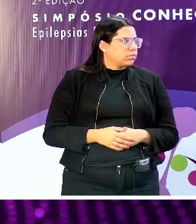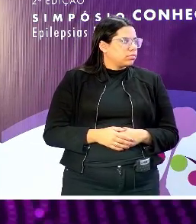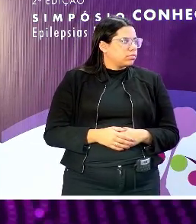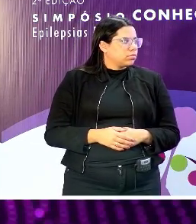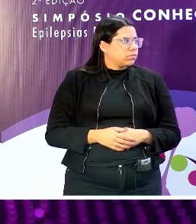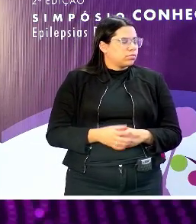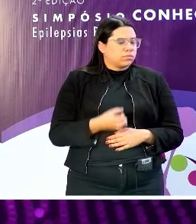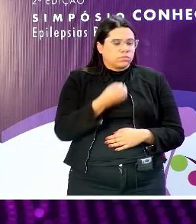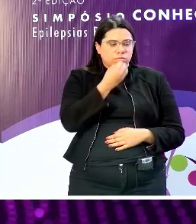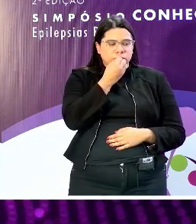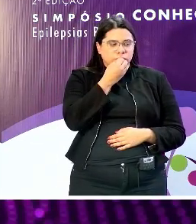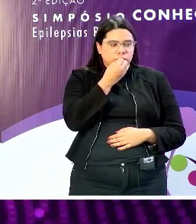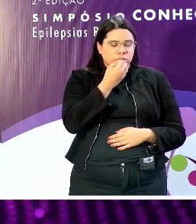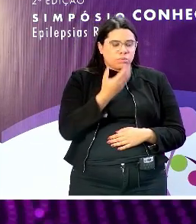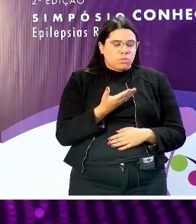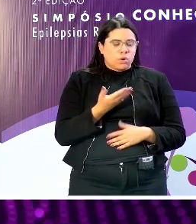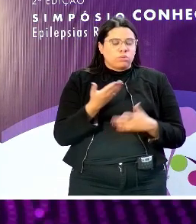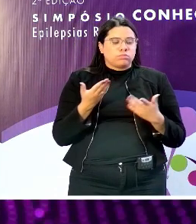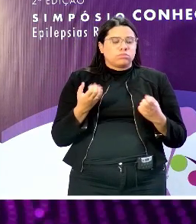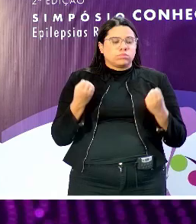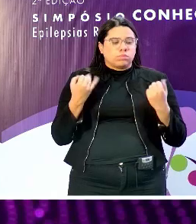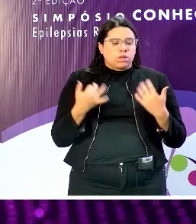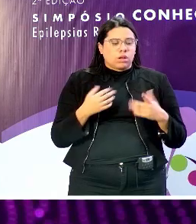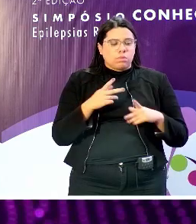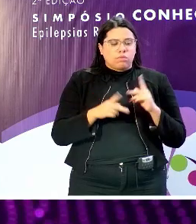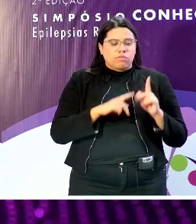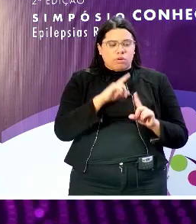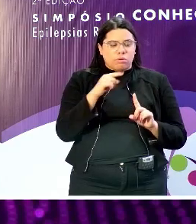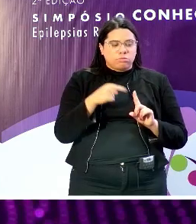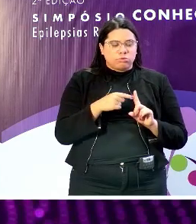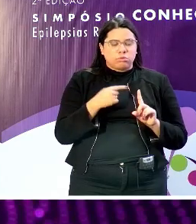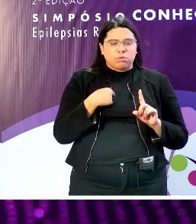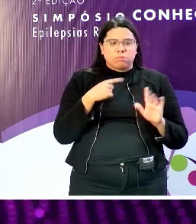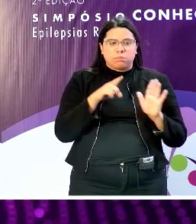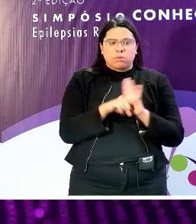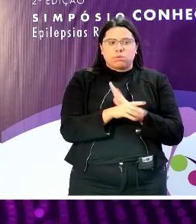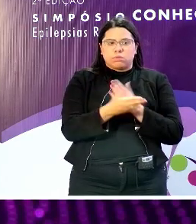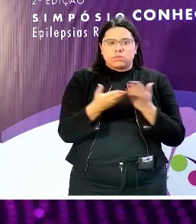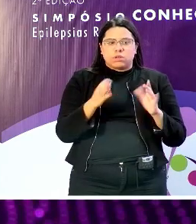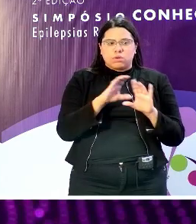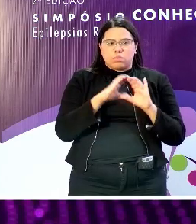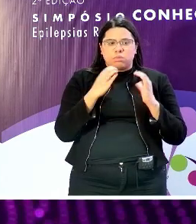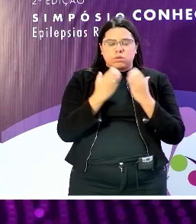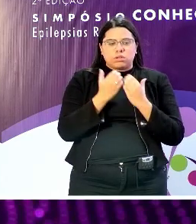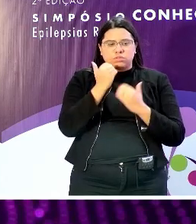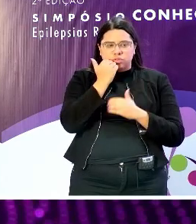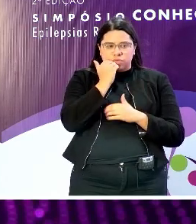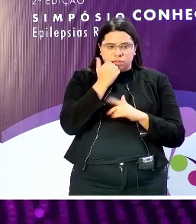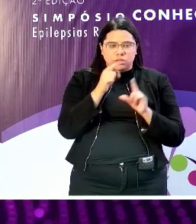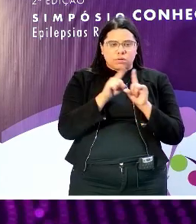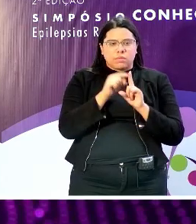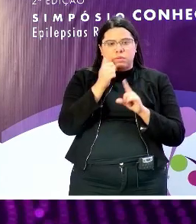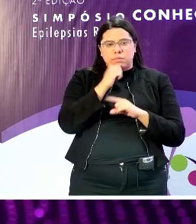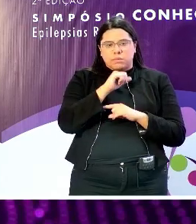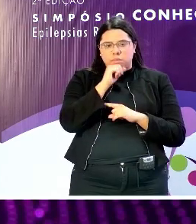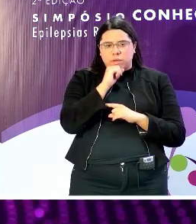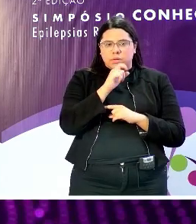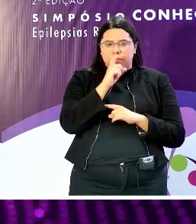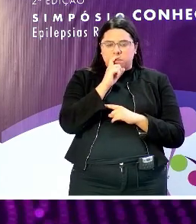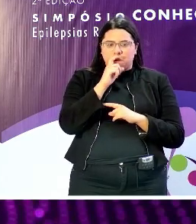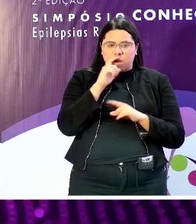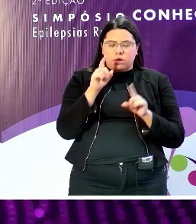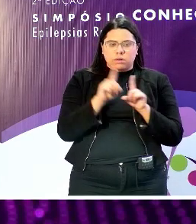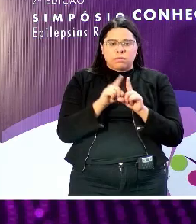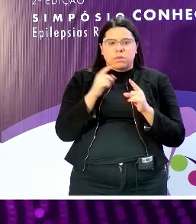usar como alvo essas populações específicas? É uma pergunta que eu deixo aqui para a comunidade científica, para os pais e para os médicos,